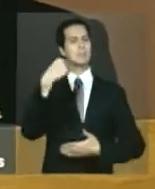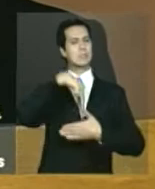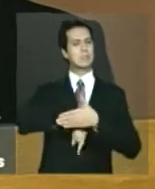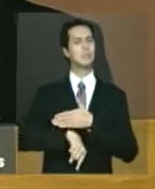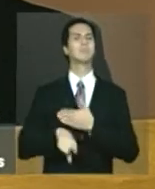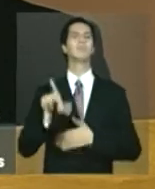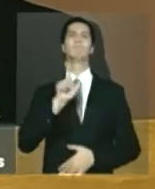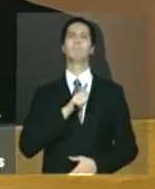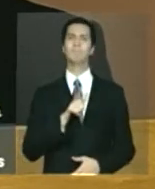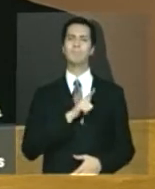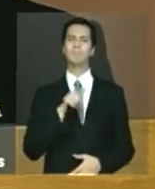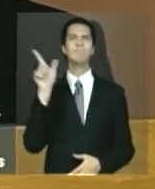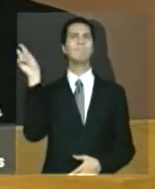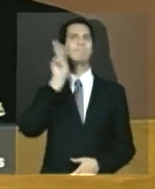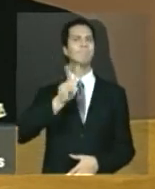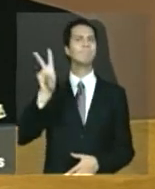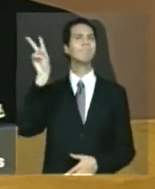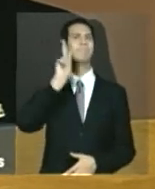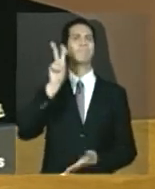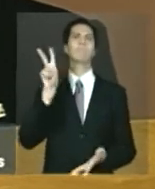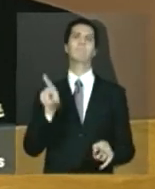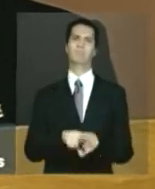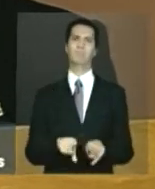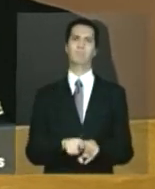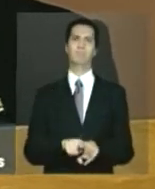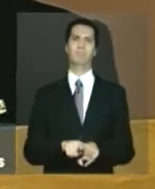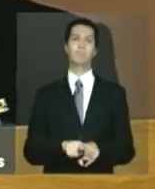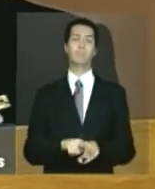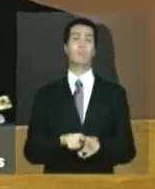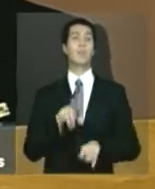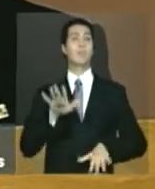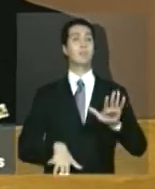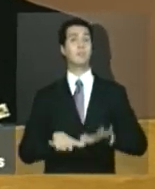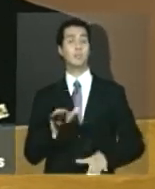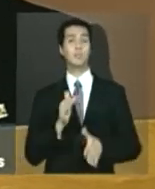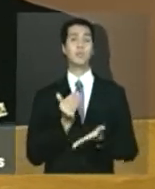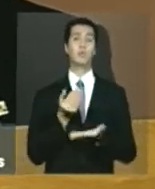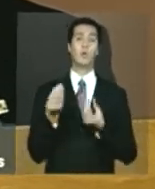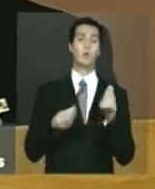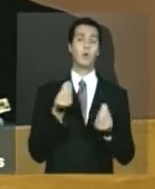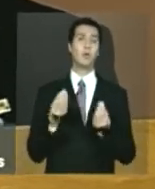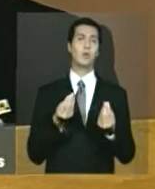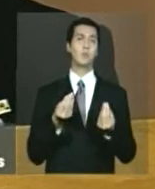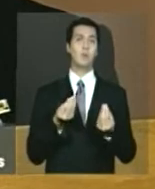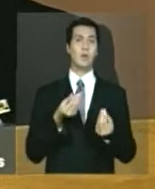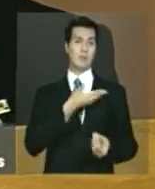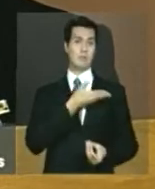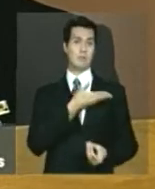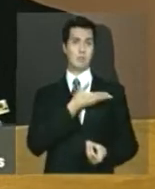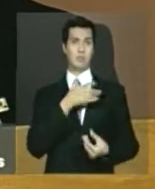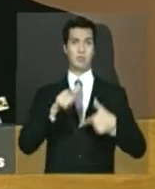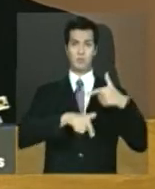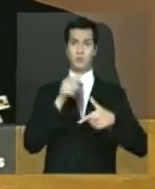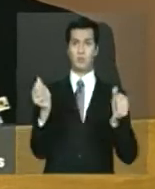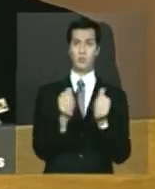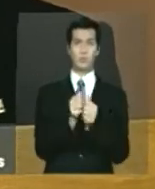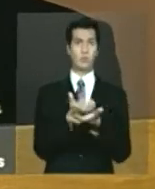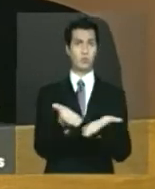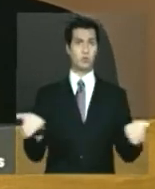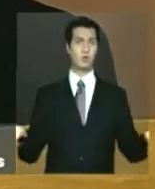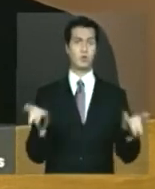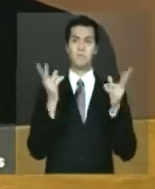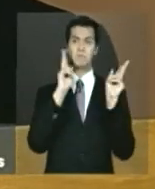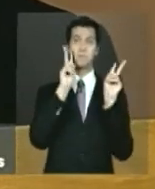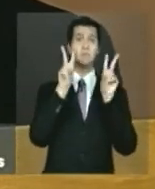lugar da vida a começar pelo jeito que ela é vista pelos colegas de trabalho logo